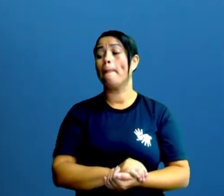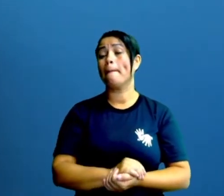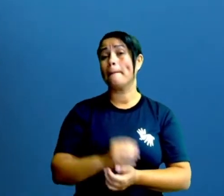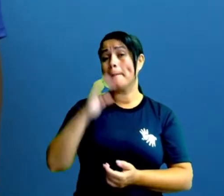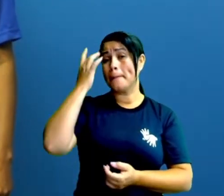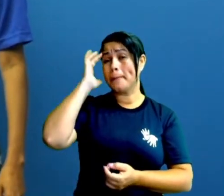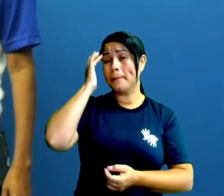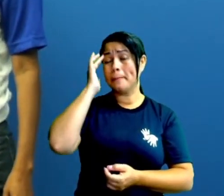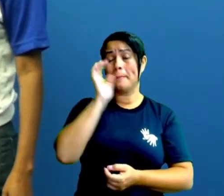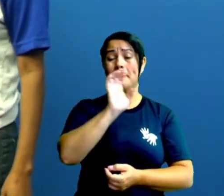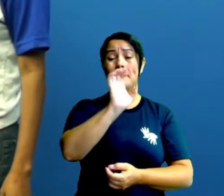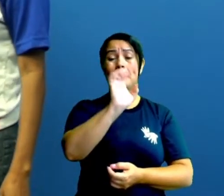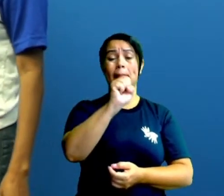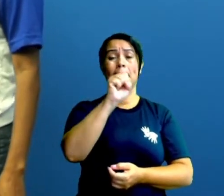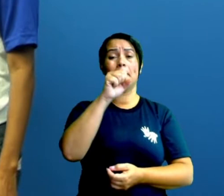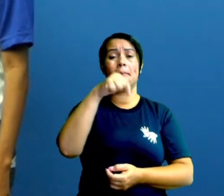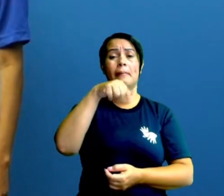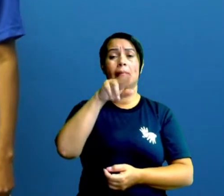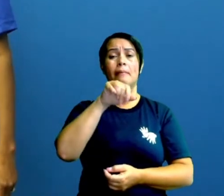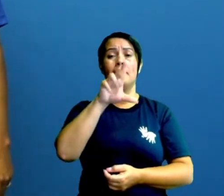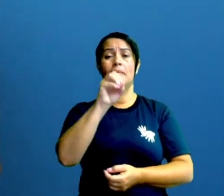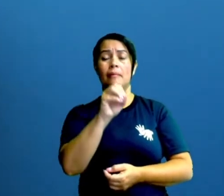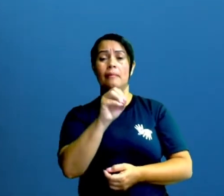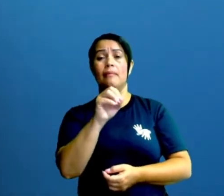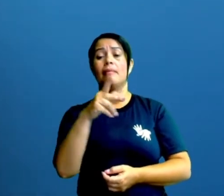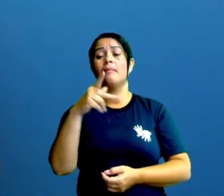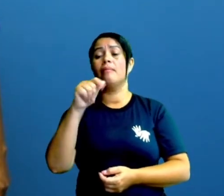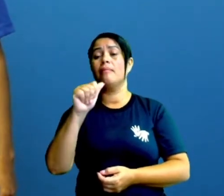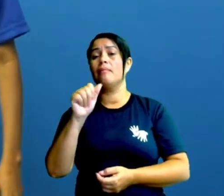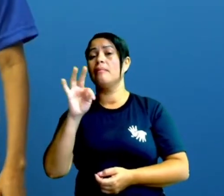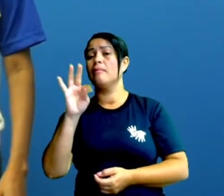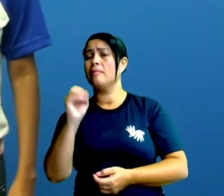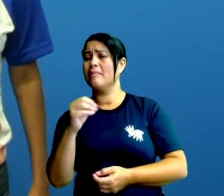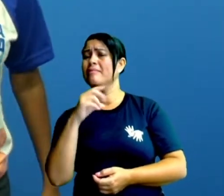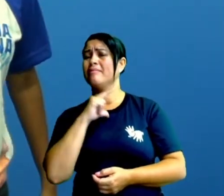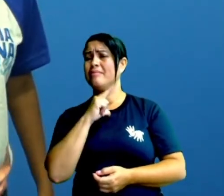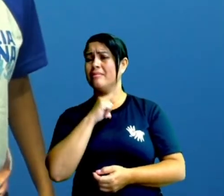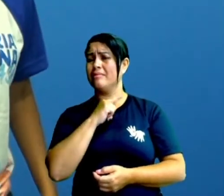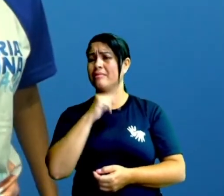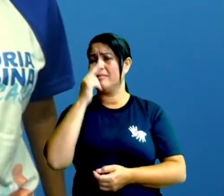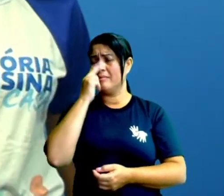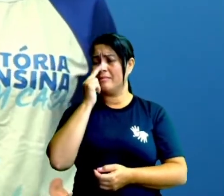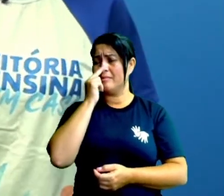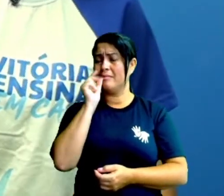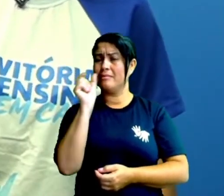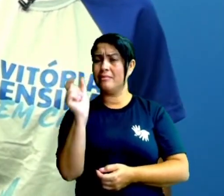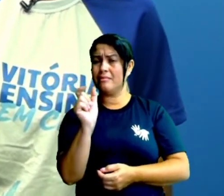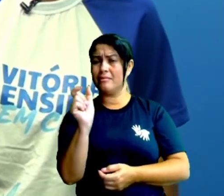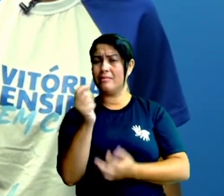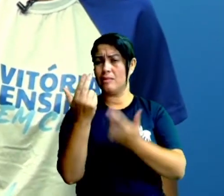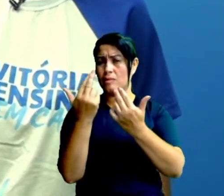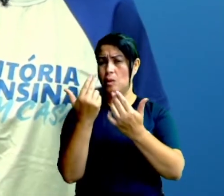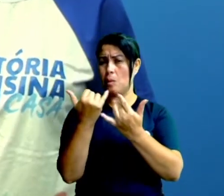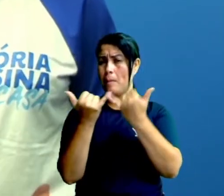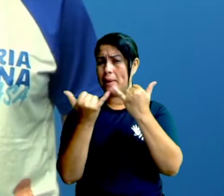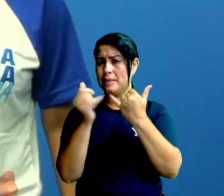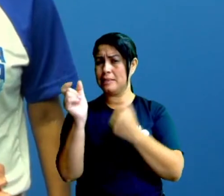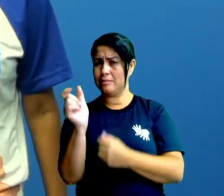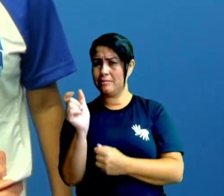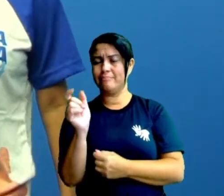será que esquilo e Pato tem um sonzinho final igual Aparecido